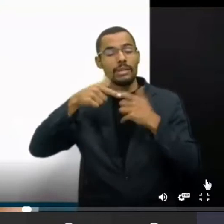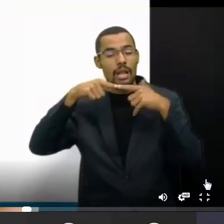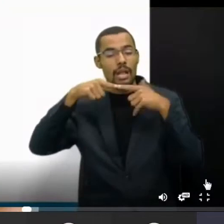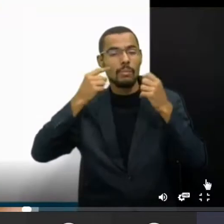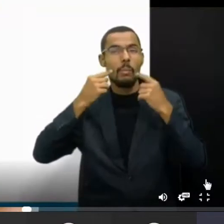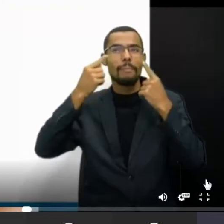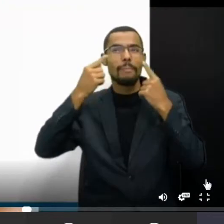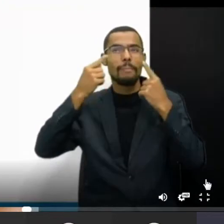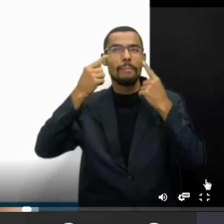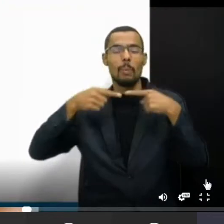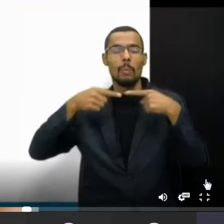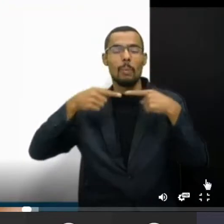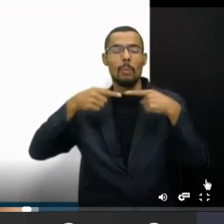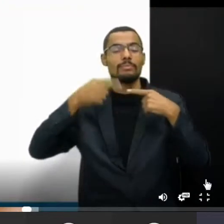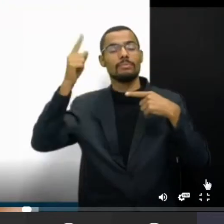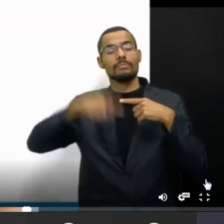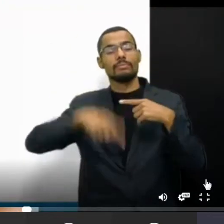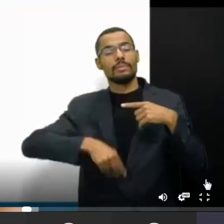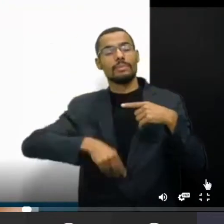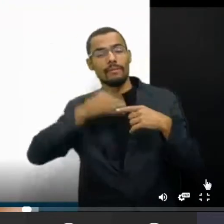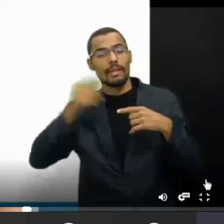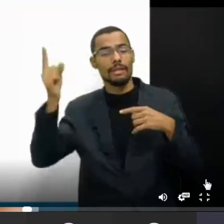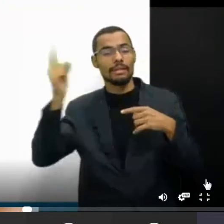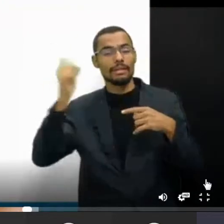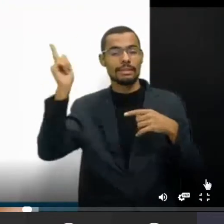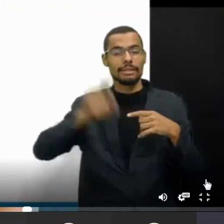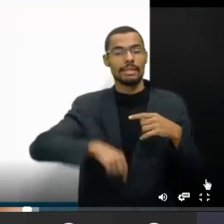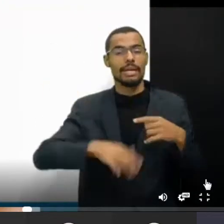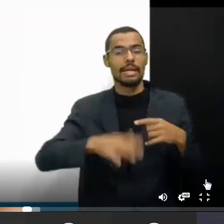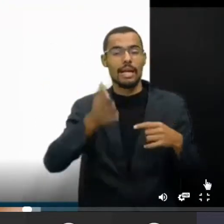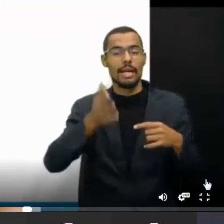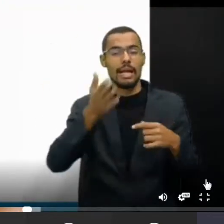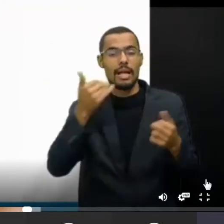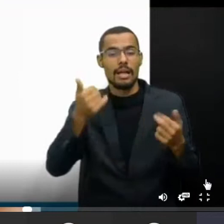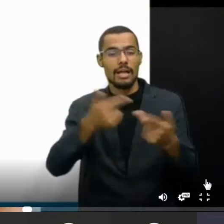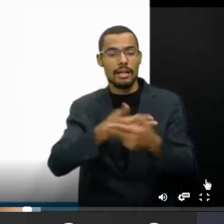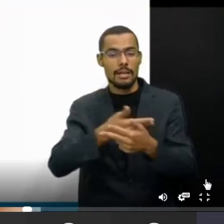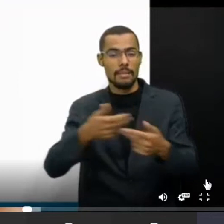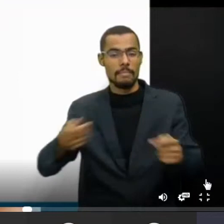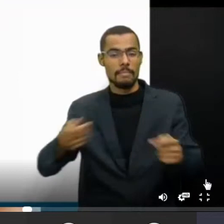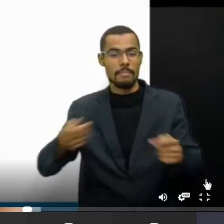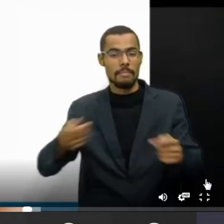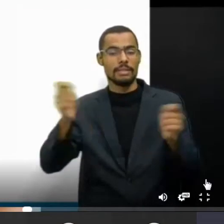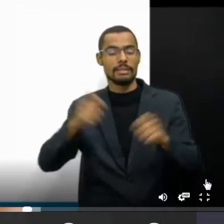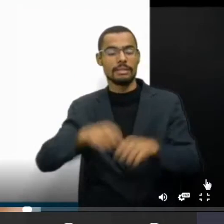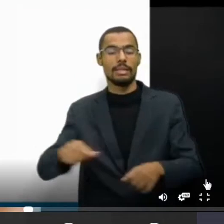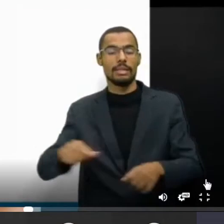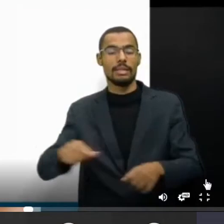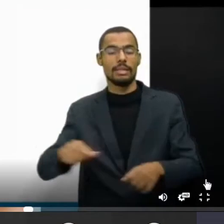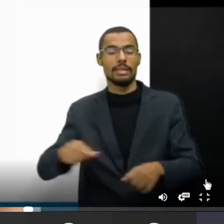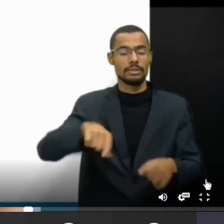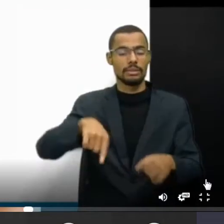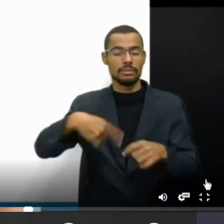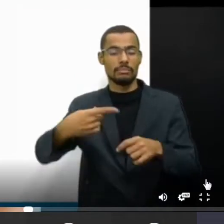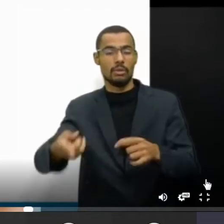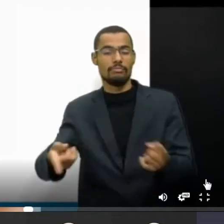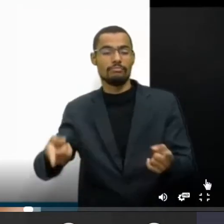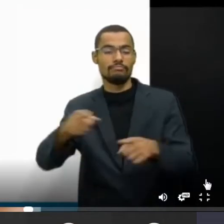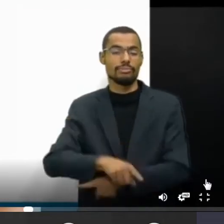língua, ela comprime esse palato mole, comprime o alimento, né? Joga o alimento contra o palato